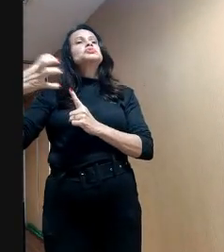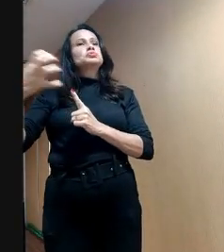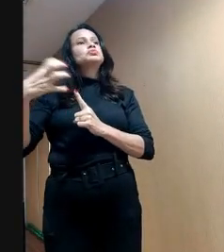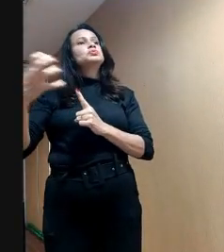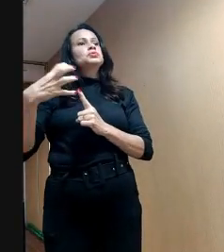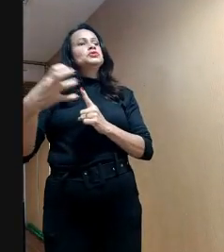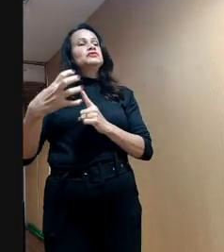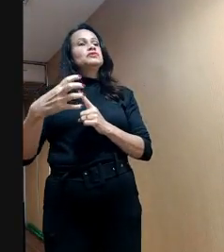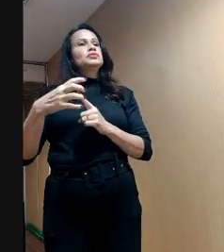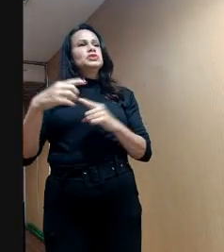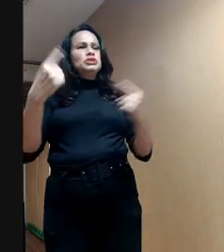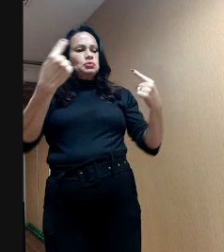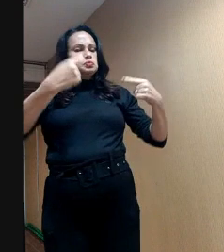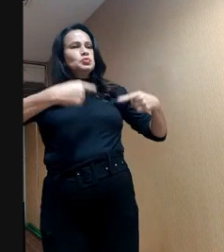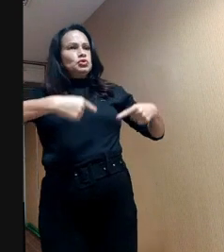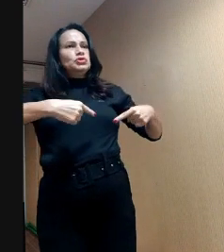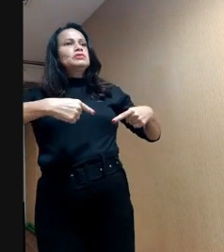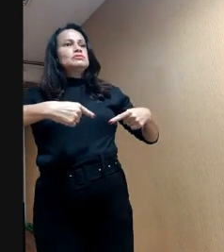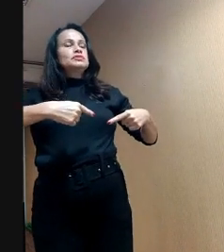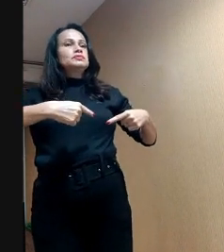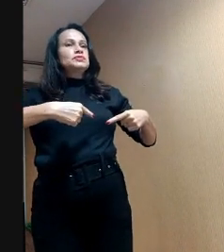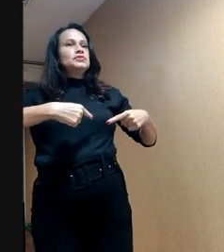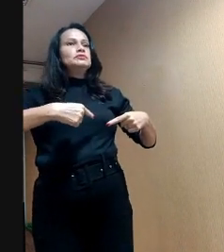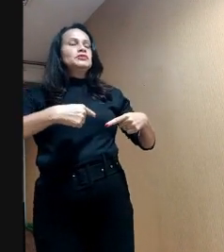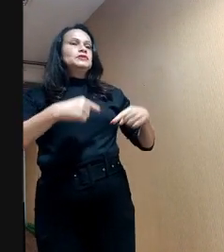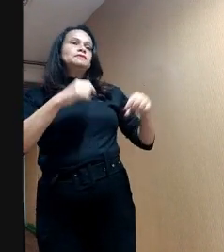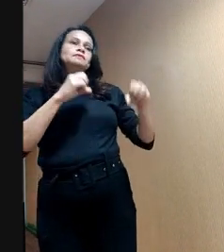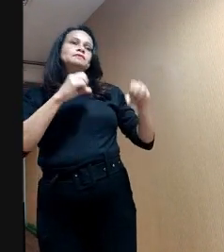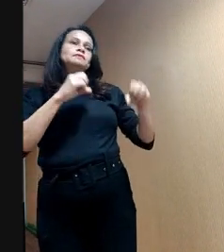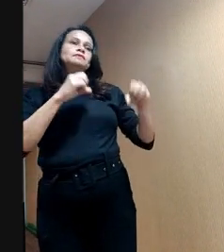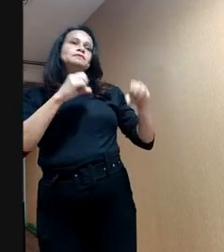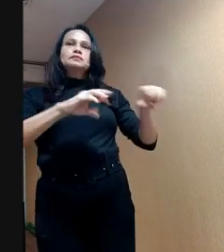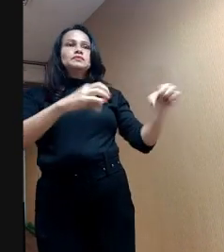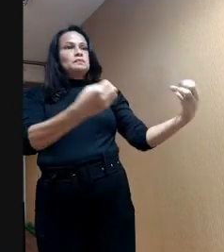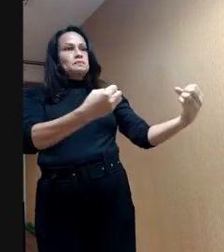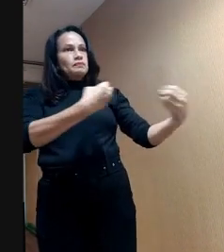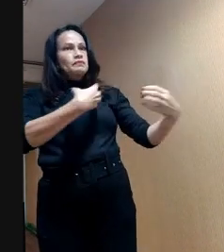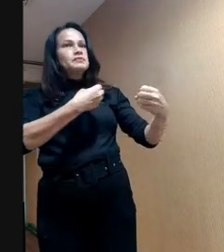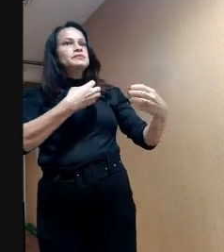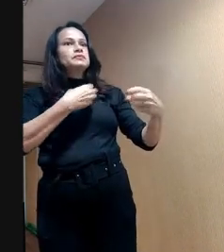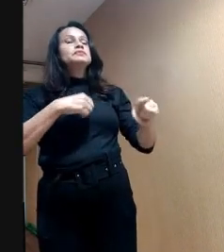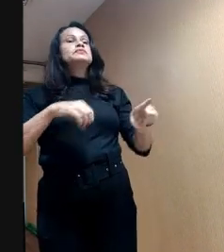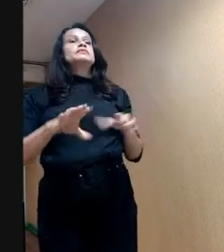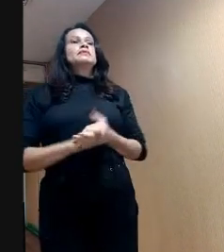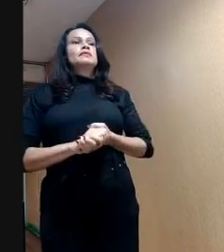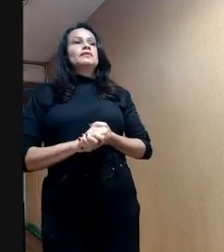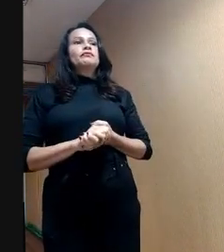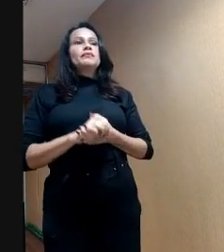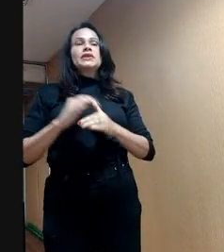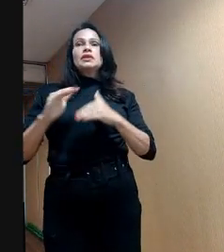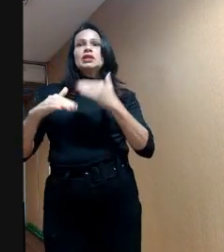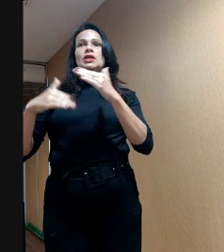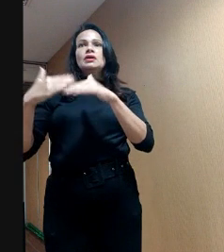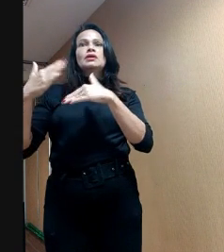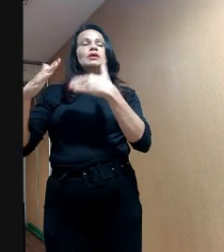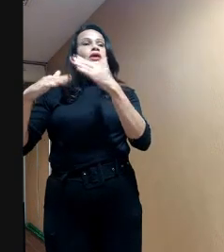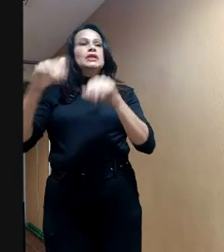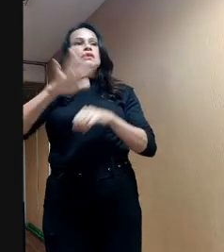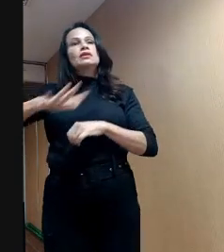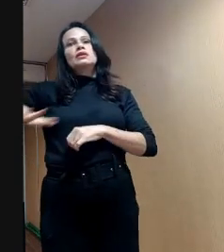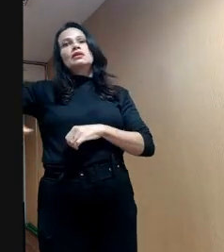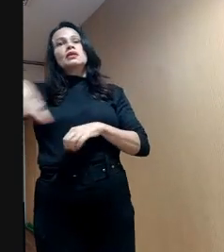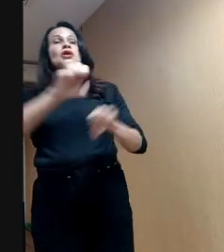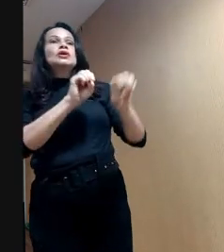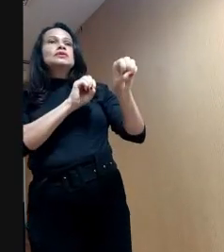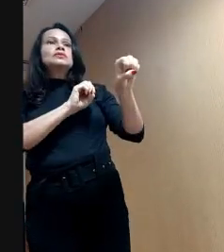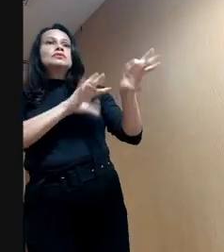de nos desafiarmos de forma efetiva, proativa, positiva e reveladora na área do